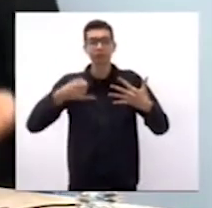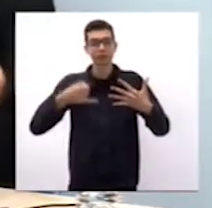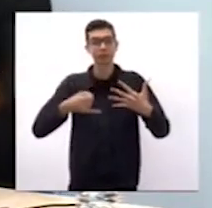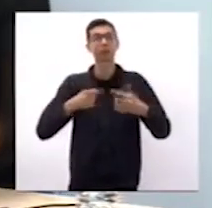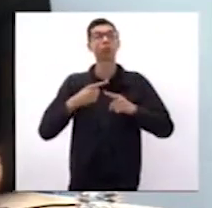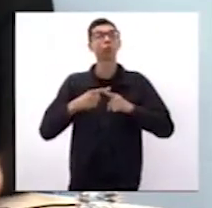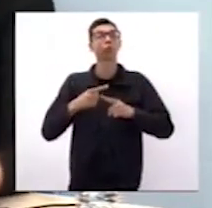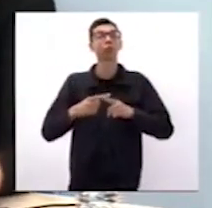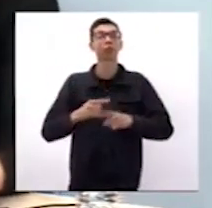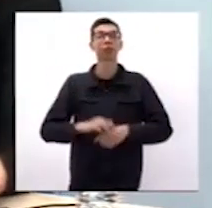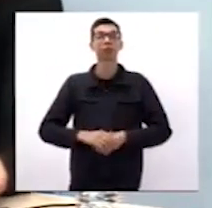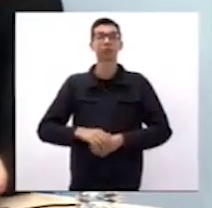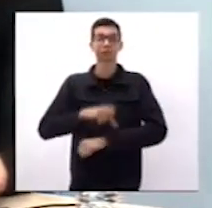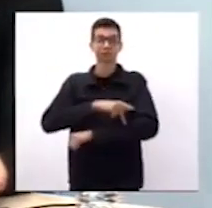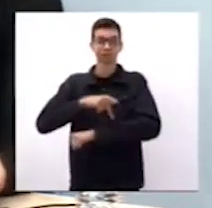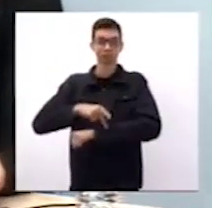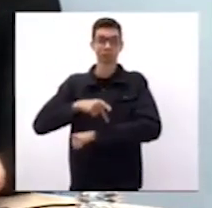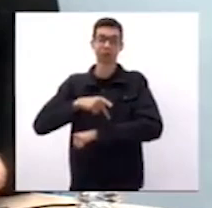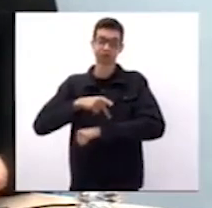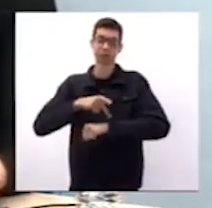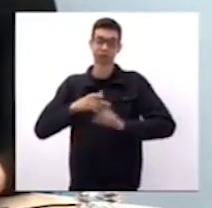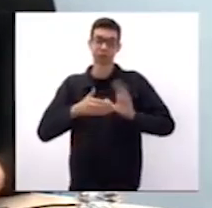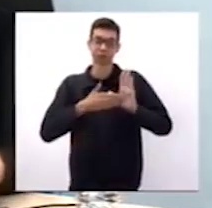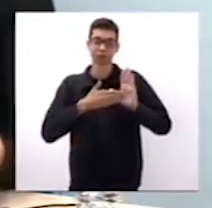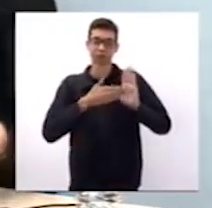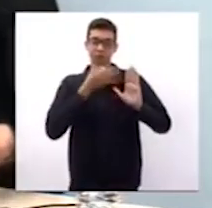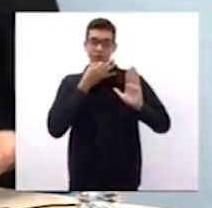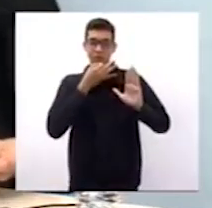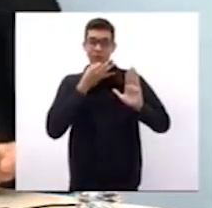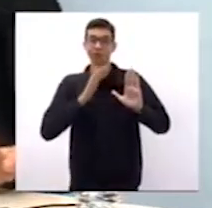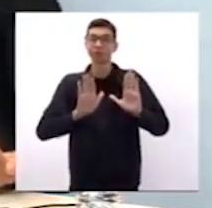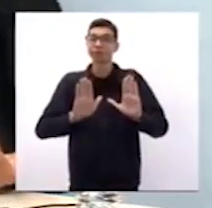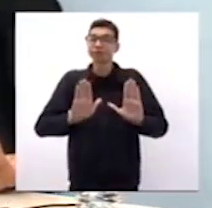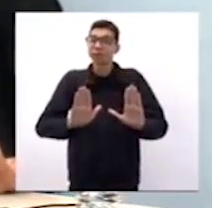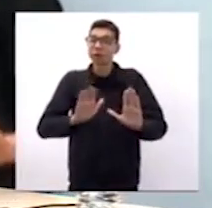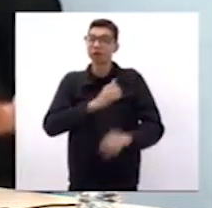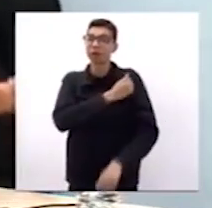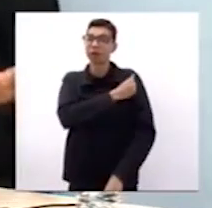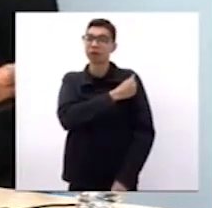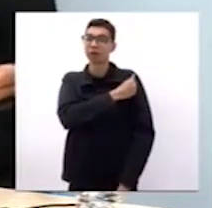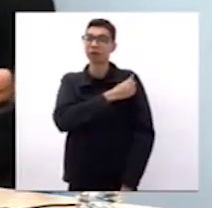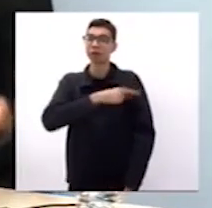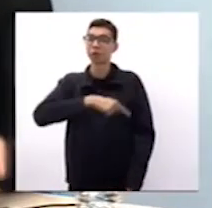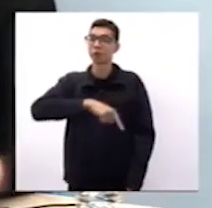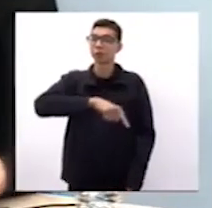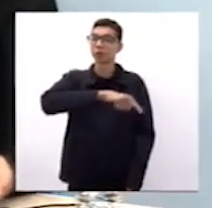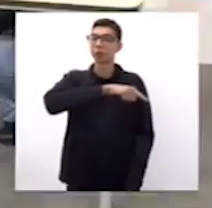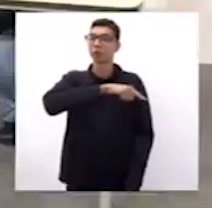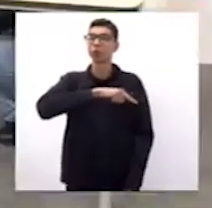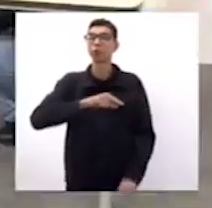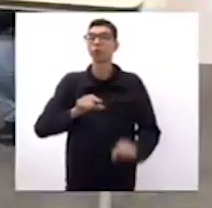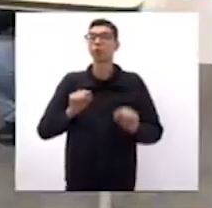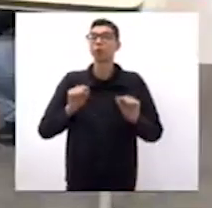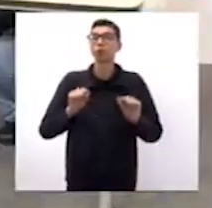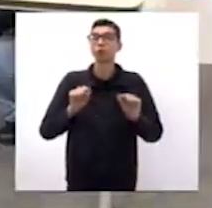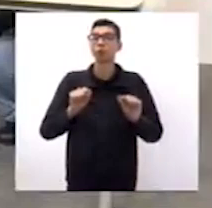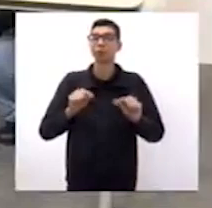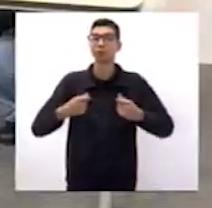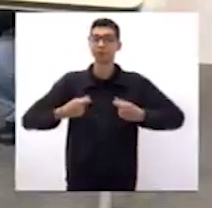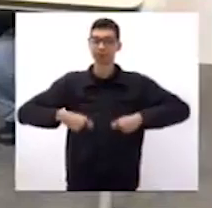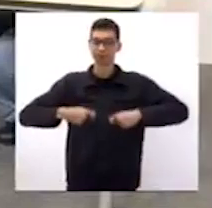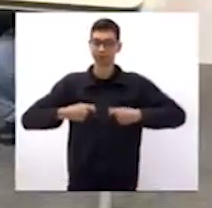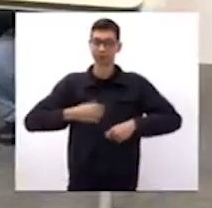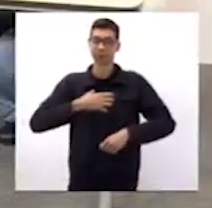da intencionalidade pedagógica que está sendo proposta, mas esse aluno ele vai ter que criar aí, né, essa